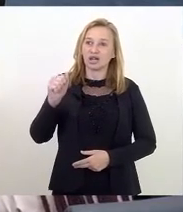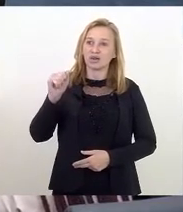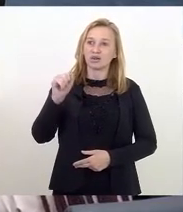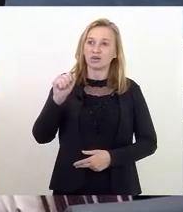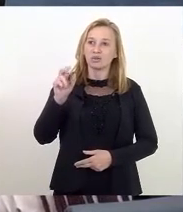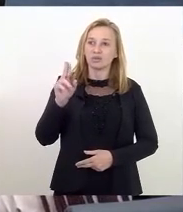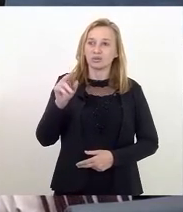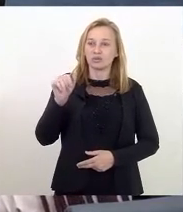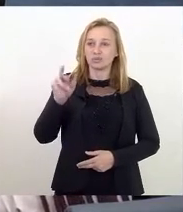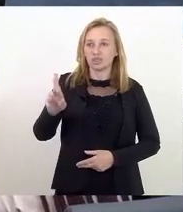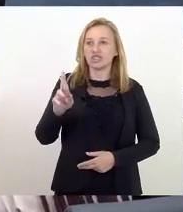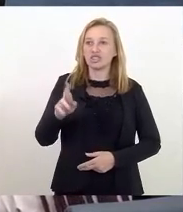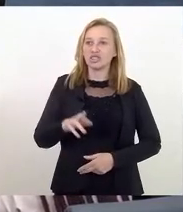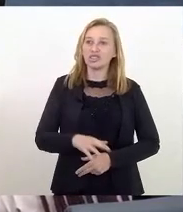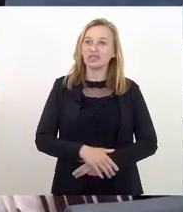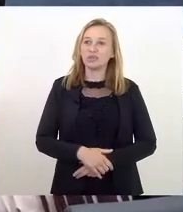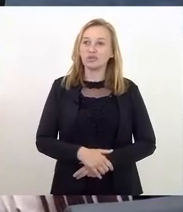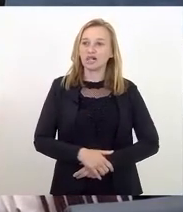Obrigado.